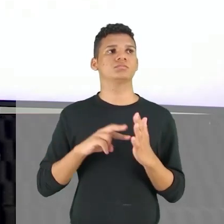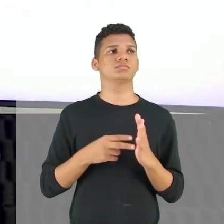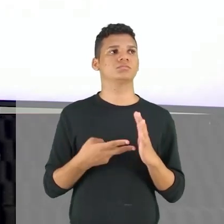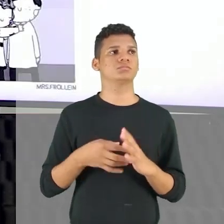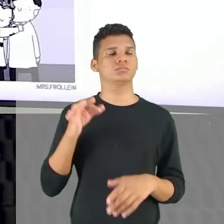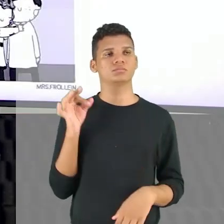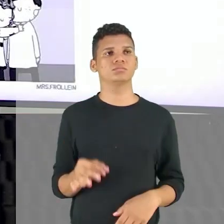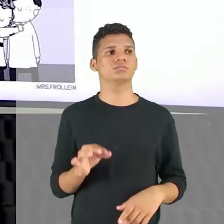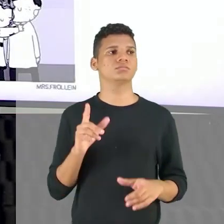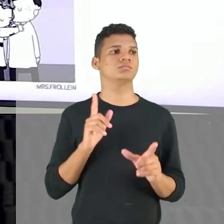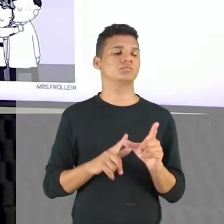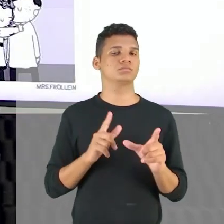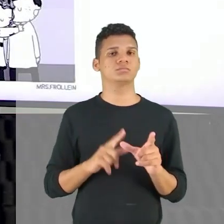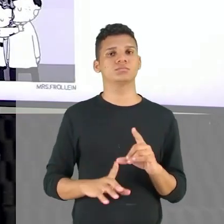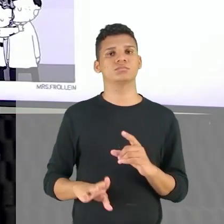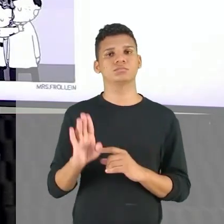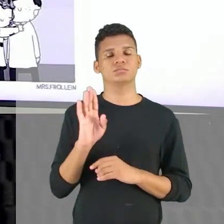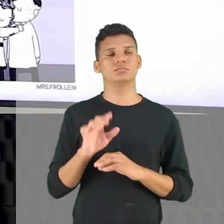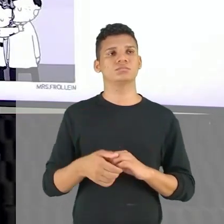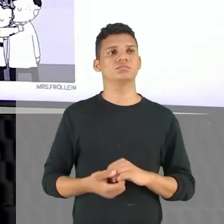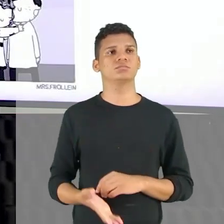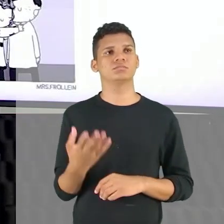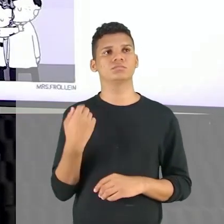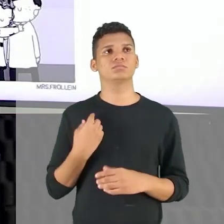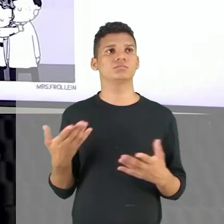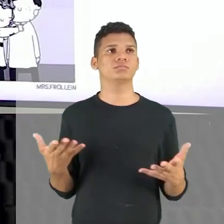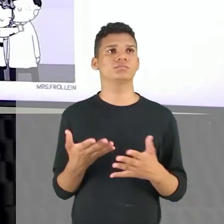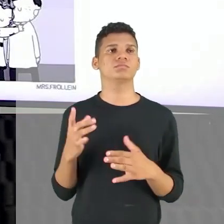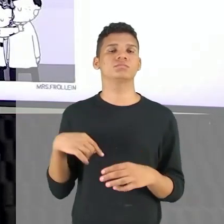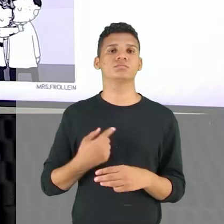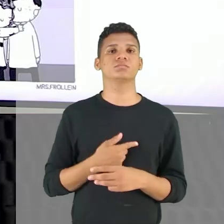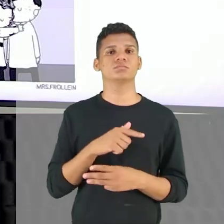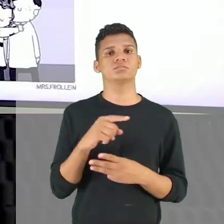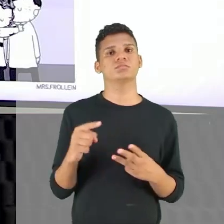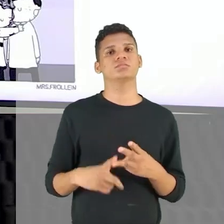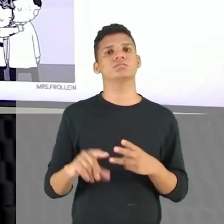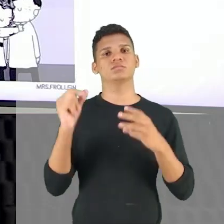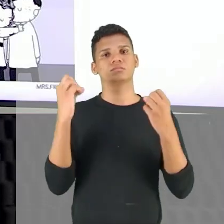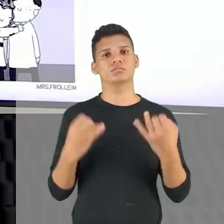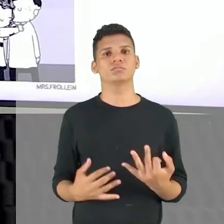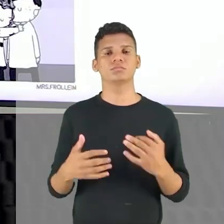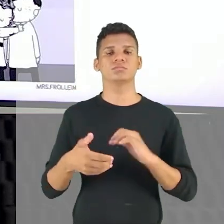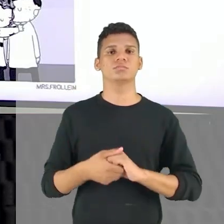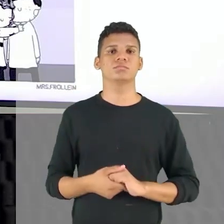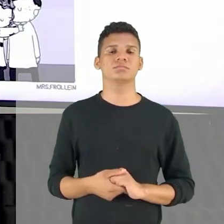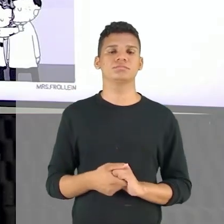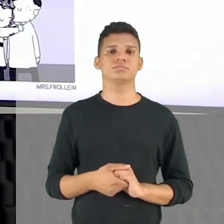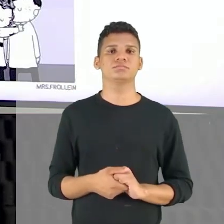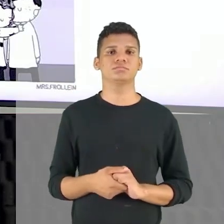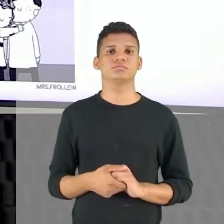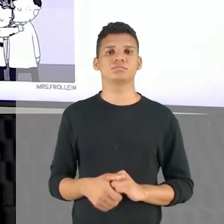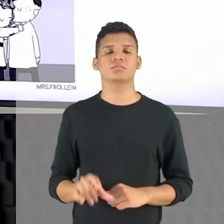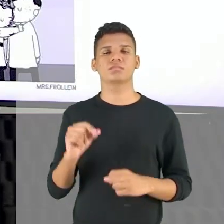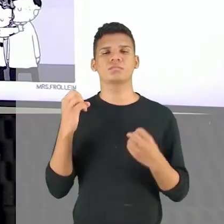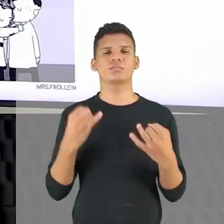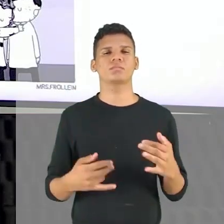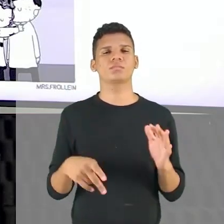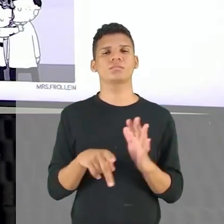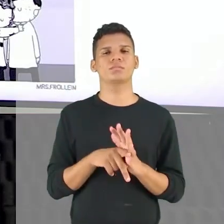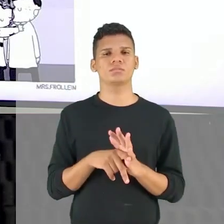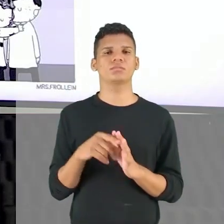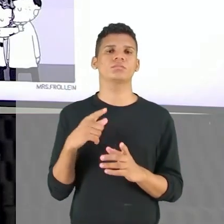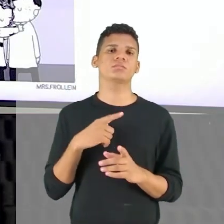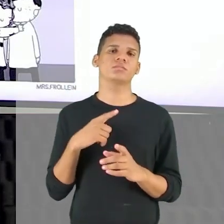B. Bora lá. A gente tem agora questões que vão falar sobre expressões idiomáticas. São